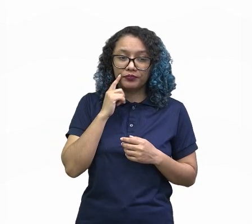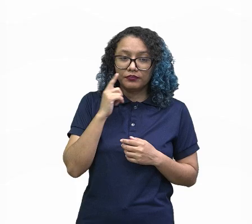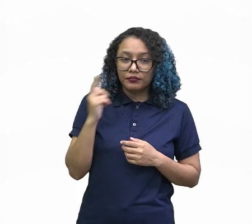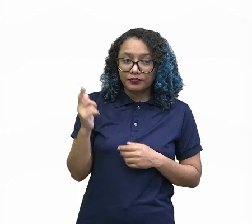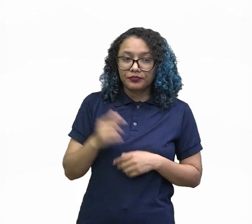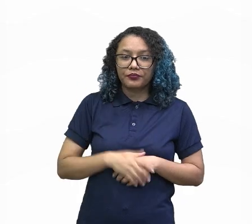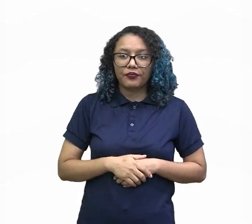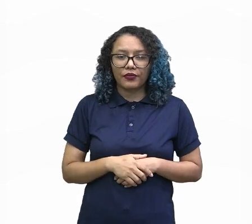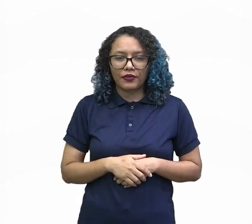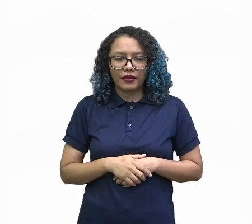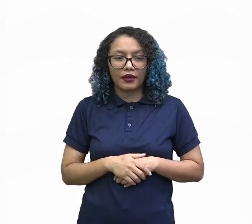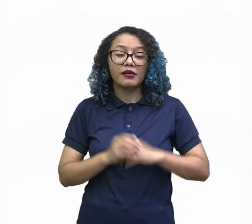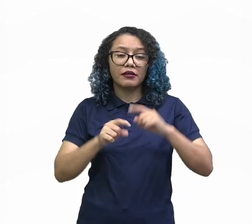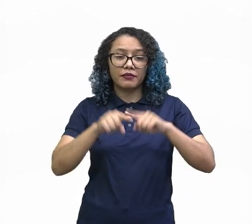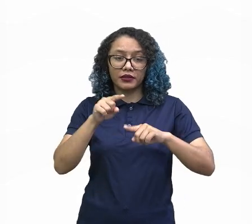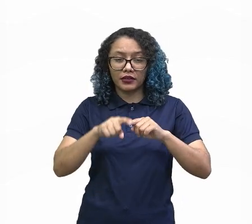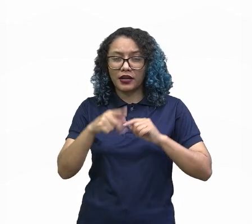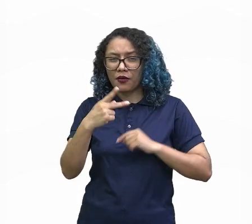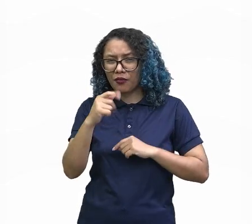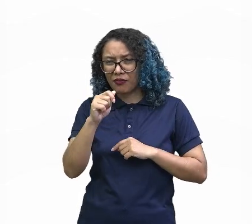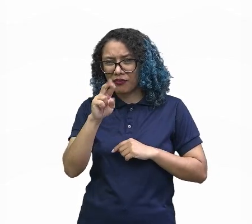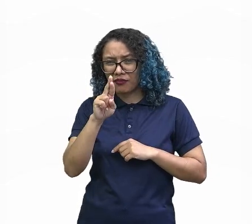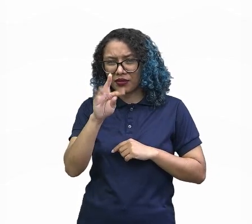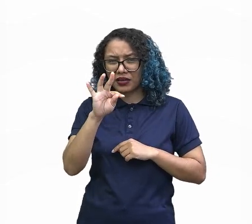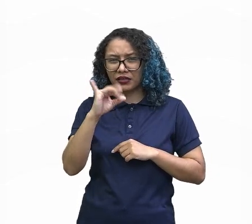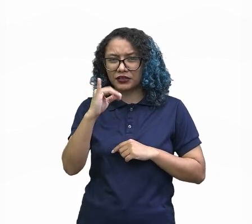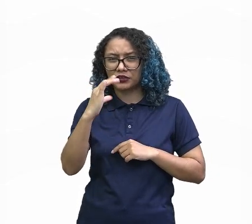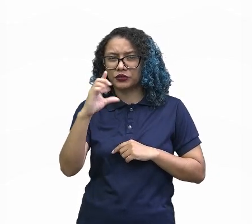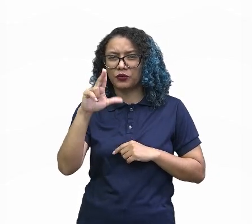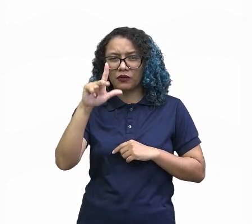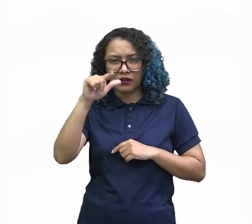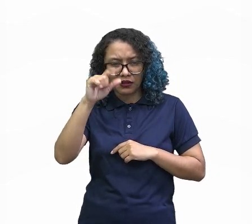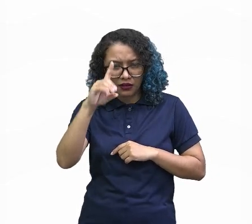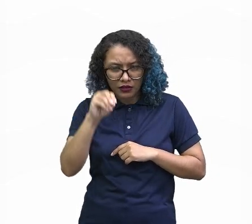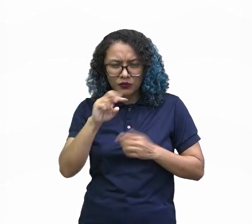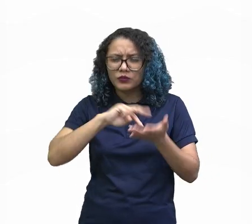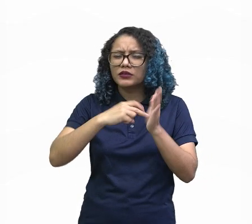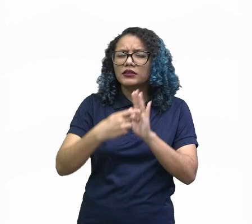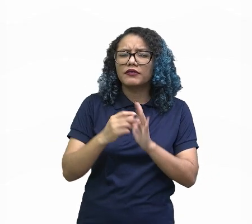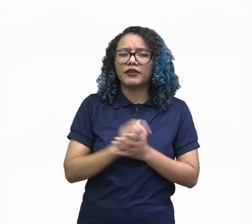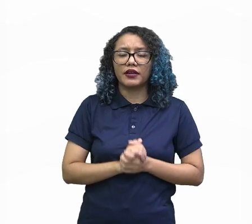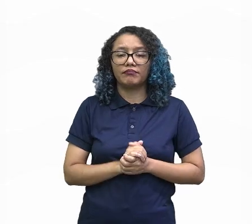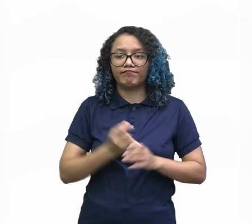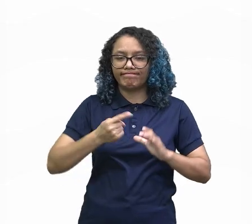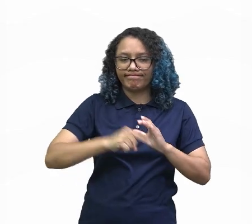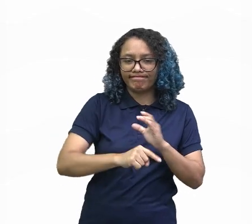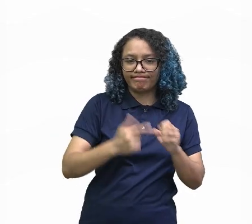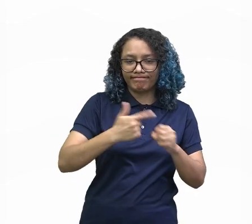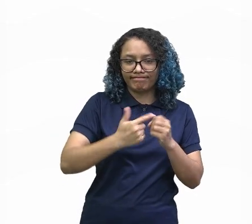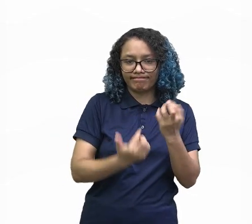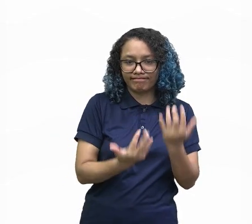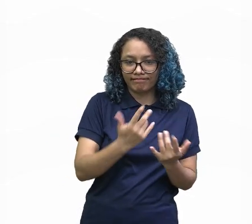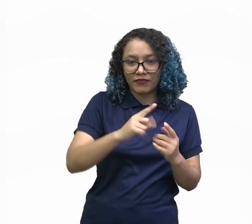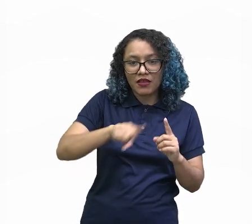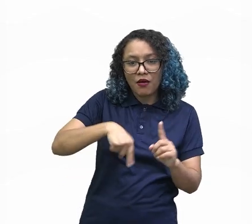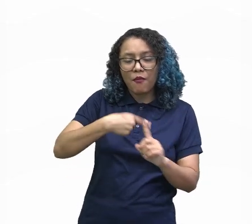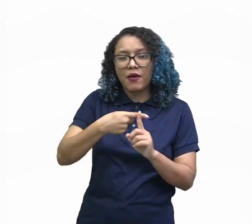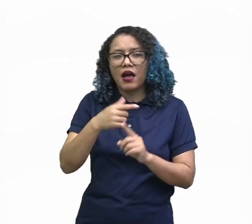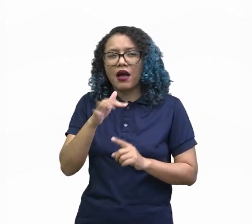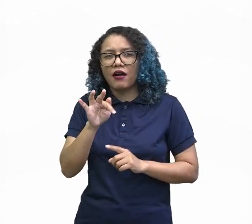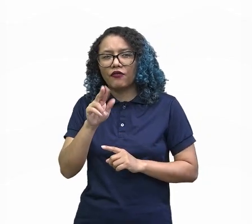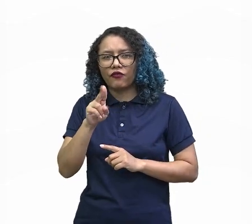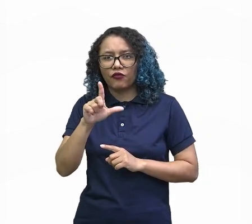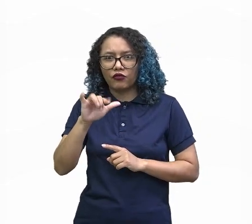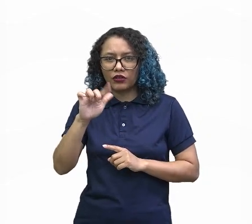ter o material particulado, que é resultado da queima de combustíveis fósseis, como a fuligem, e eles são